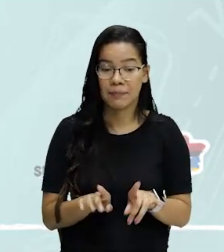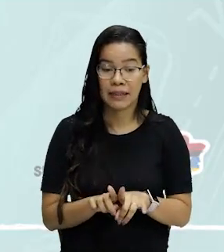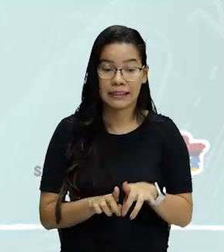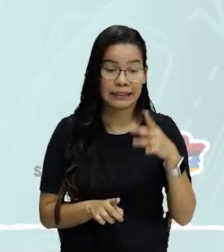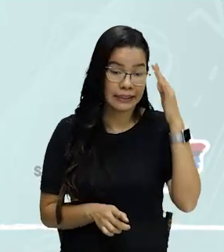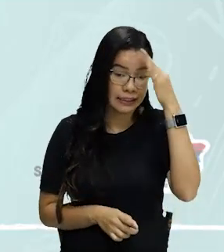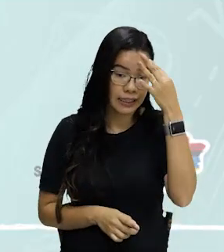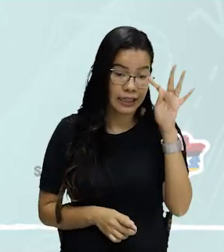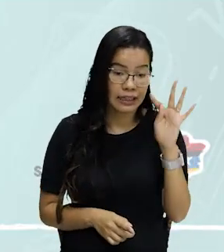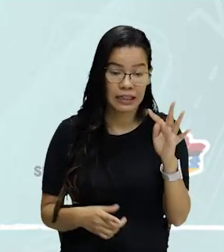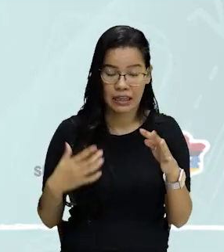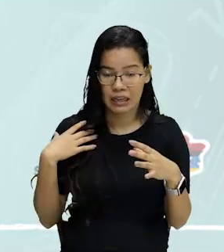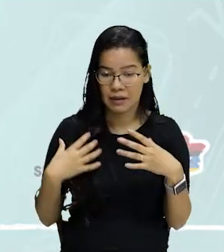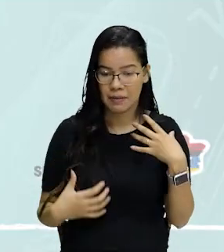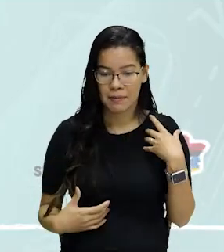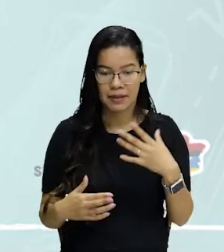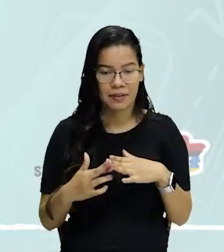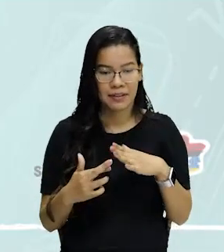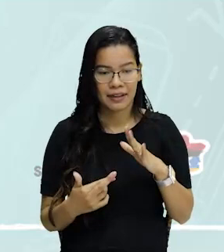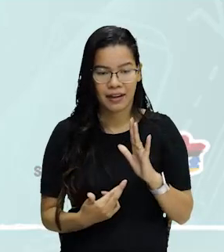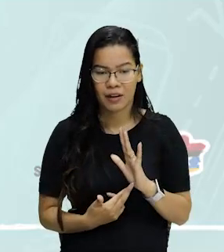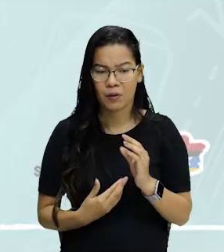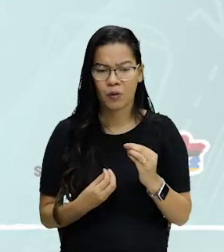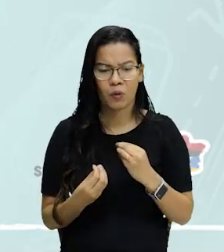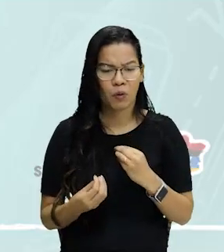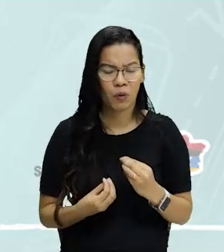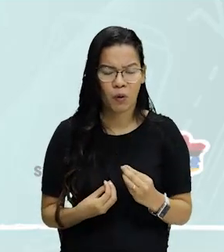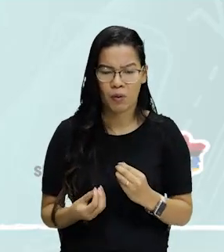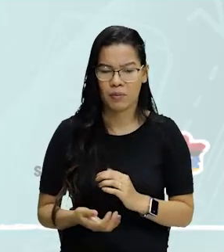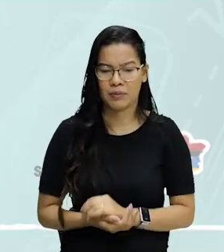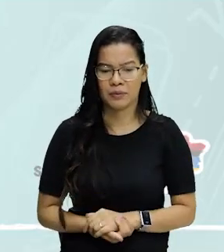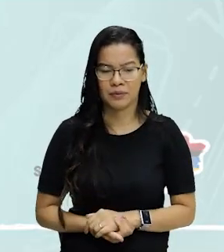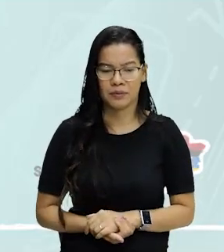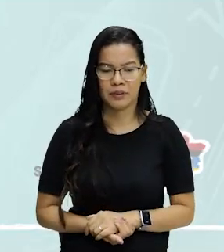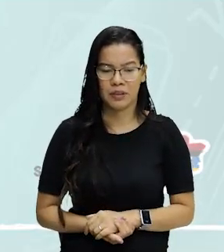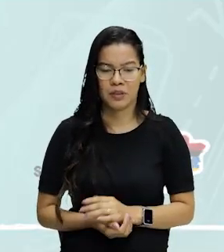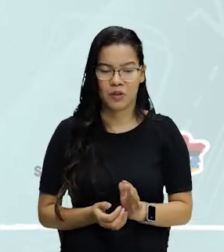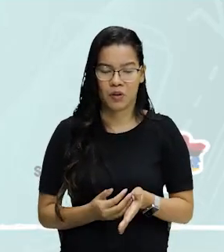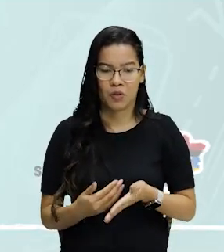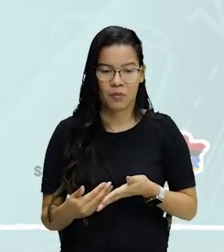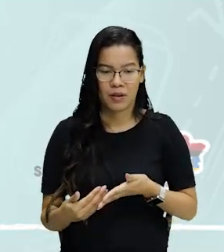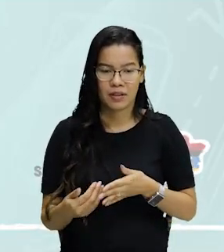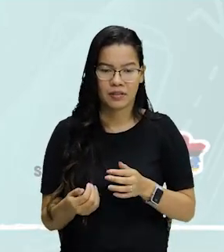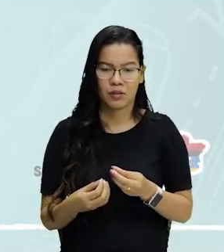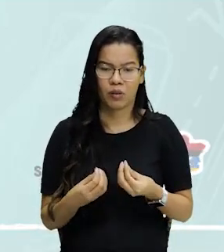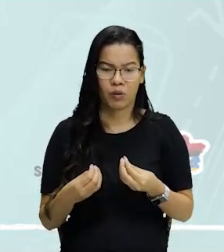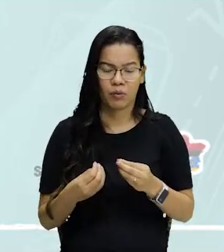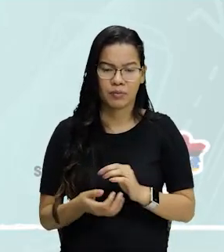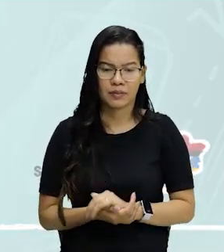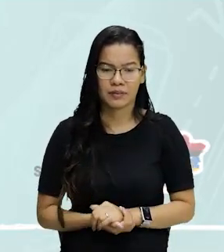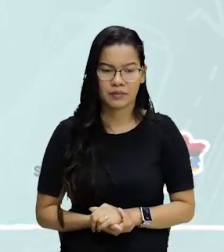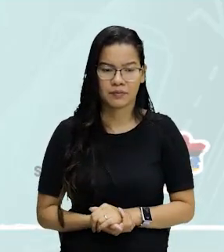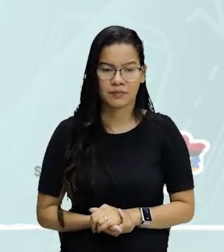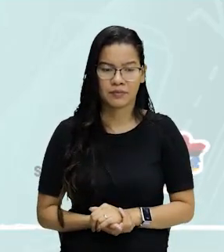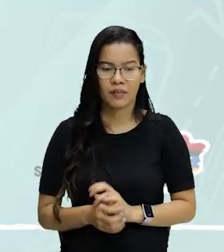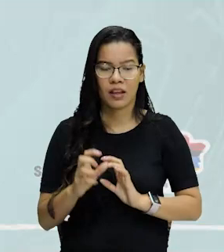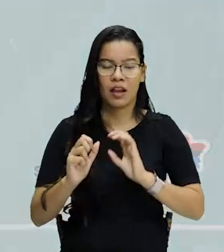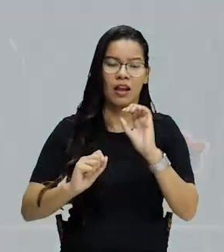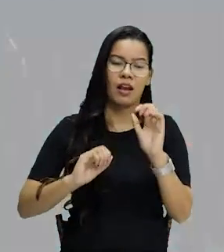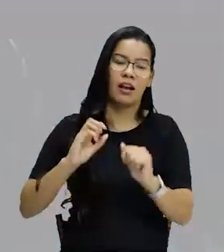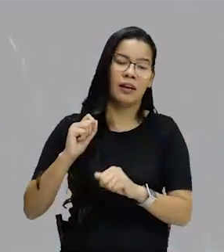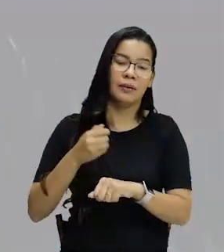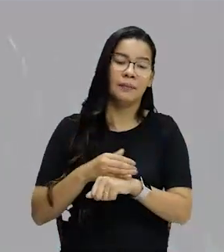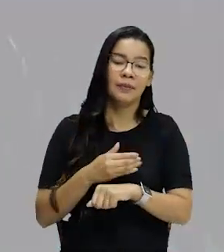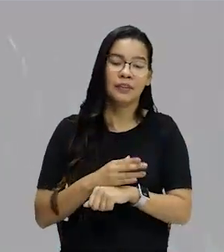tendo equipamento, tendo regrinhas, como funcionar, ela surge aqui com, vamos ler aqui, ó. A escalada como